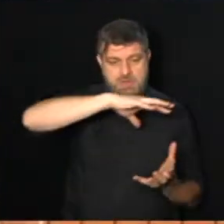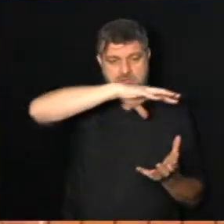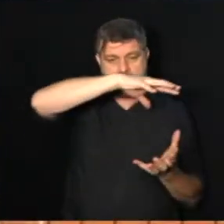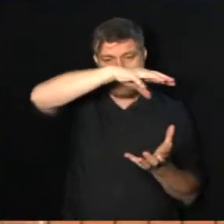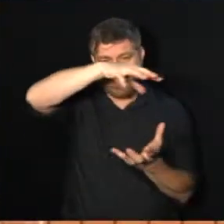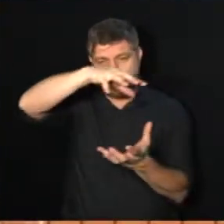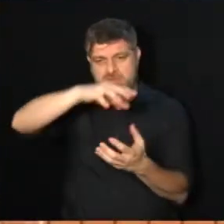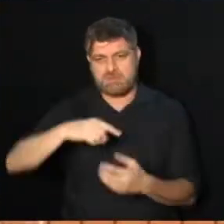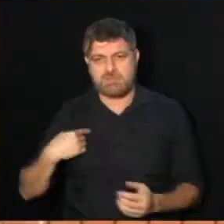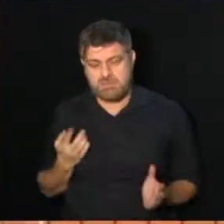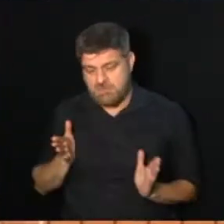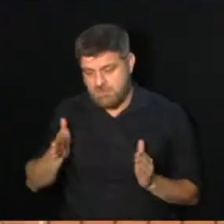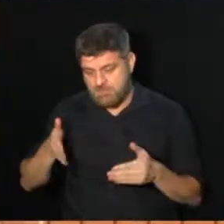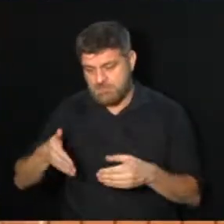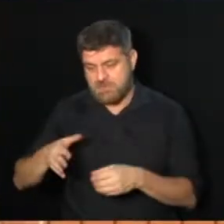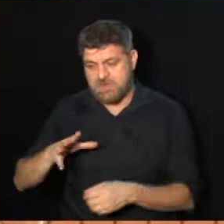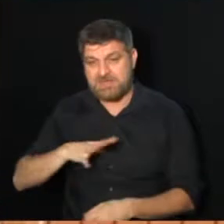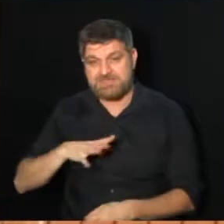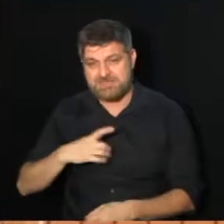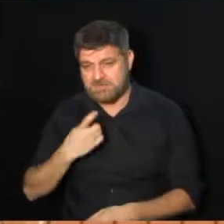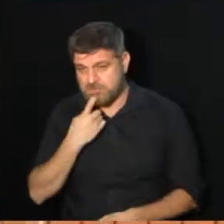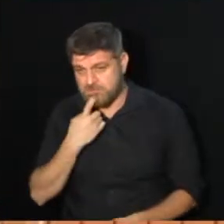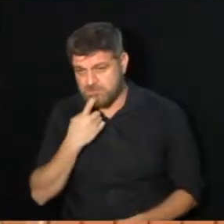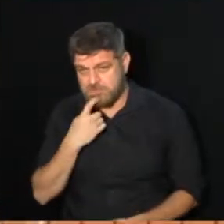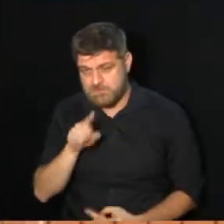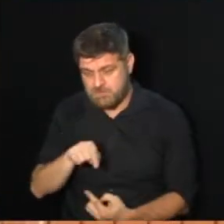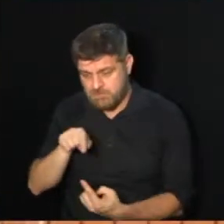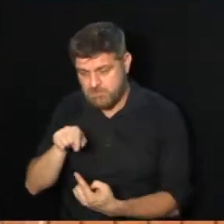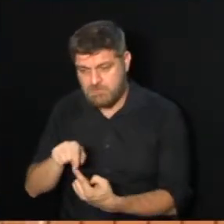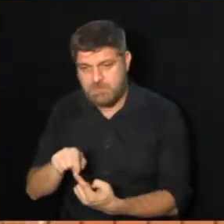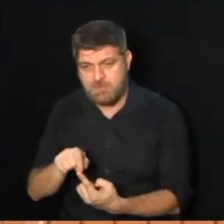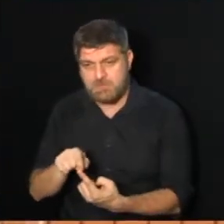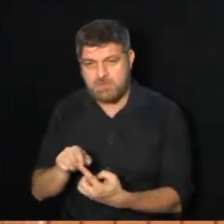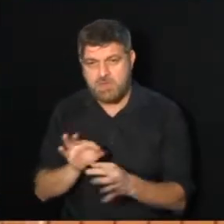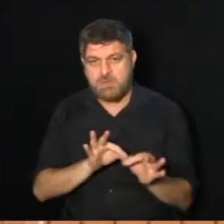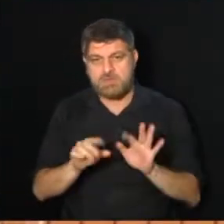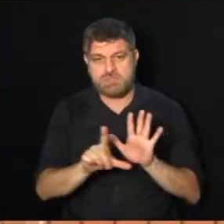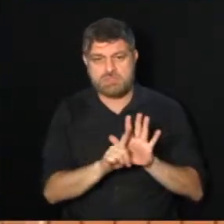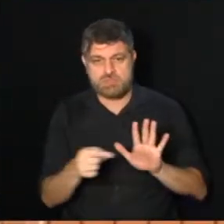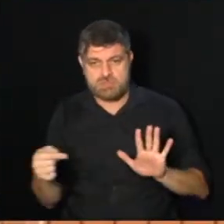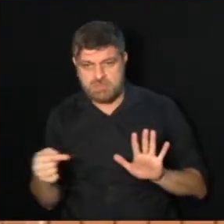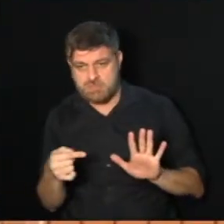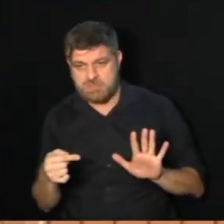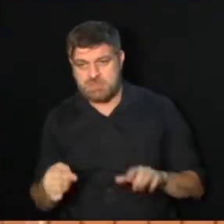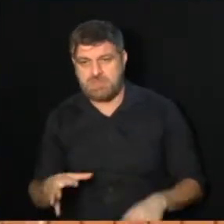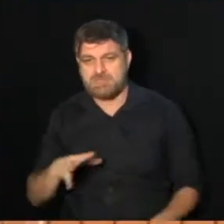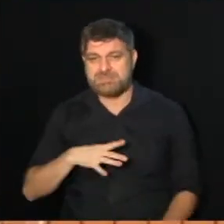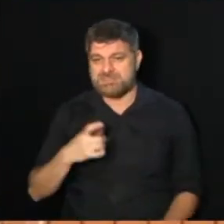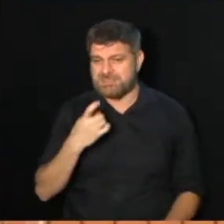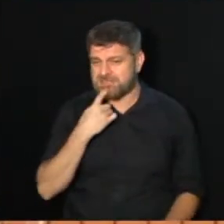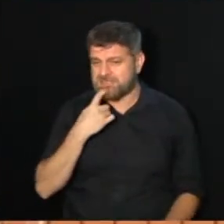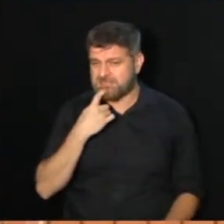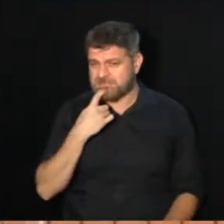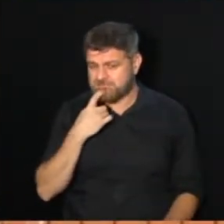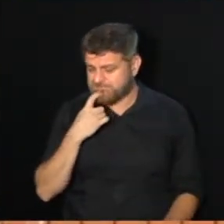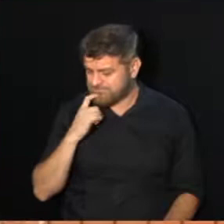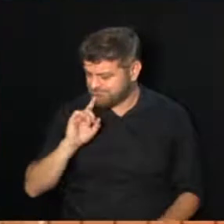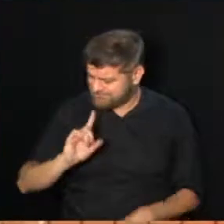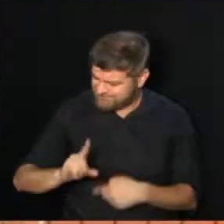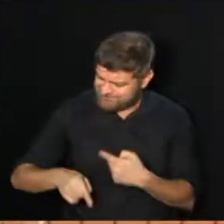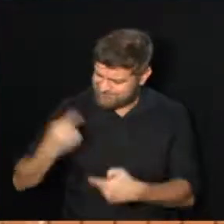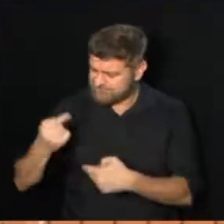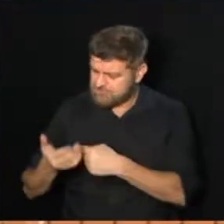Mas vamos falar aqui do nosso município, que esse é o objeto do projeto de lei. Nosso município dá um passo